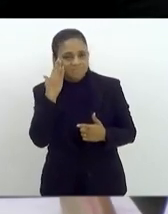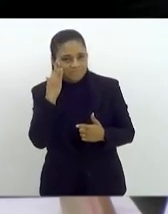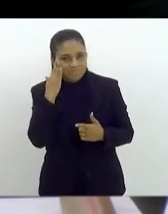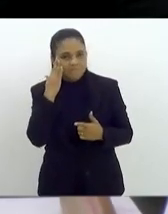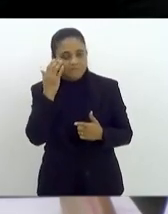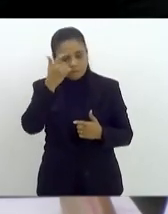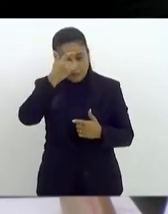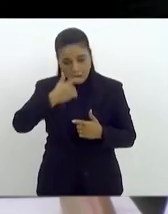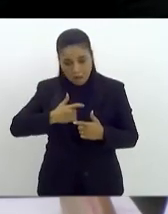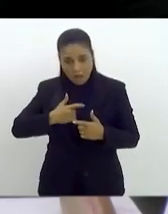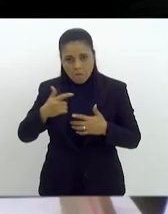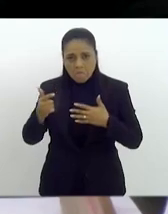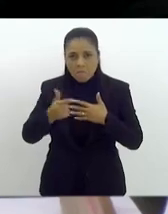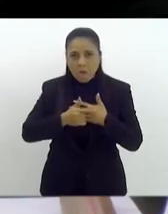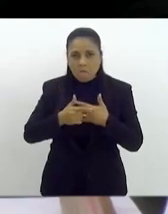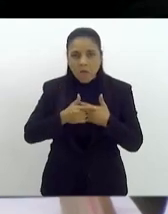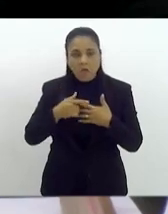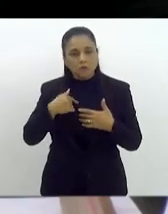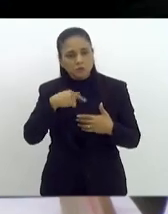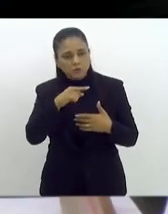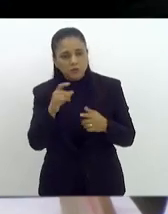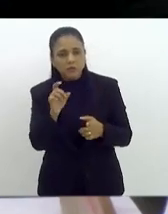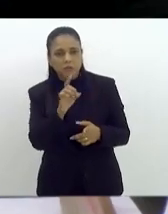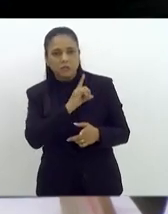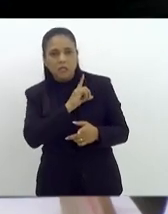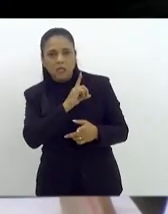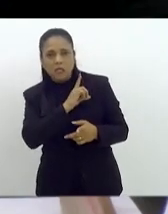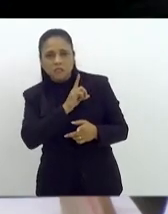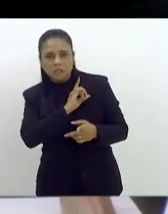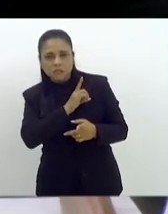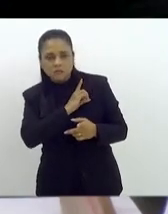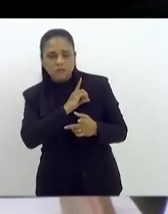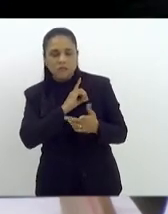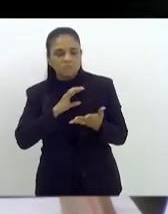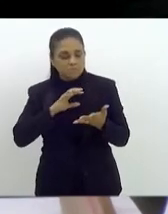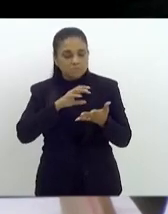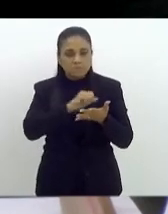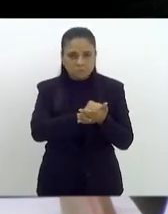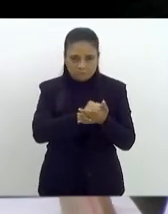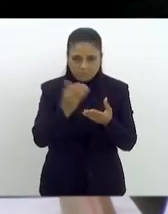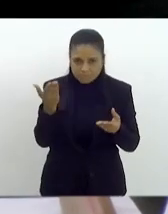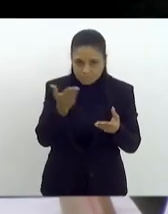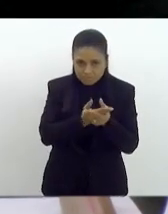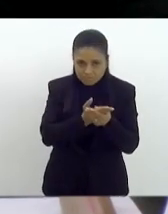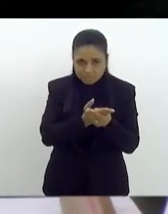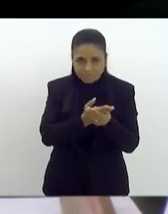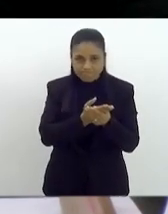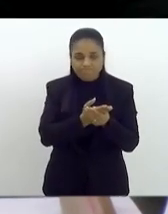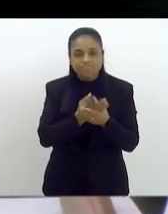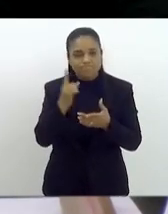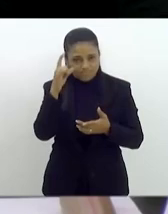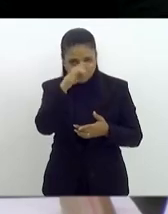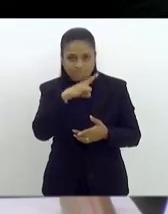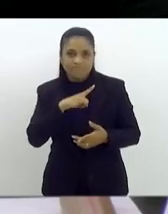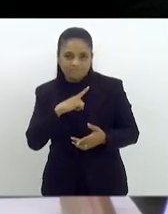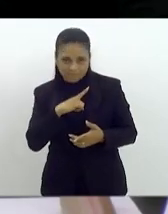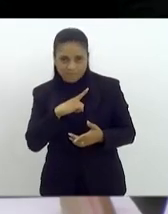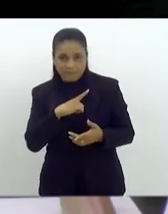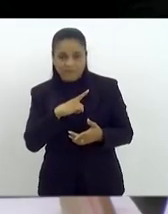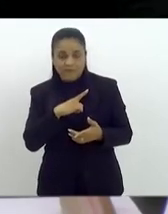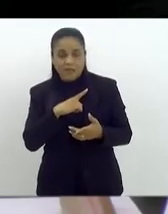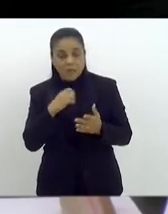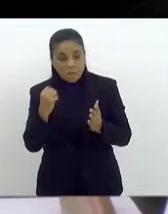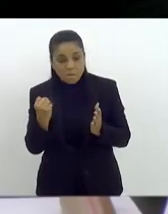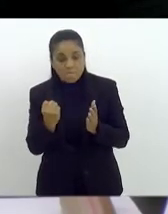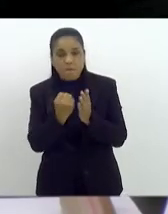ela está naquele papel e de ir à delegacia para fazer um registro de ocorrência e isso acaba impactando os